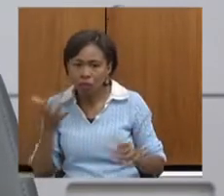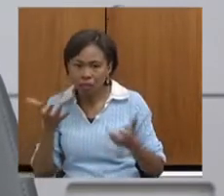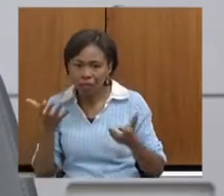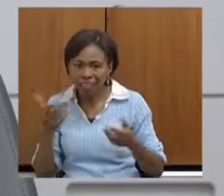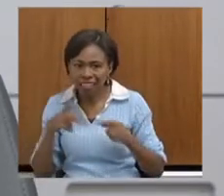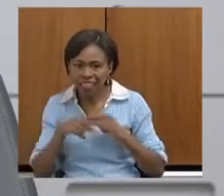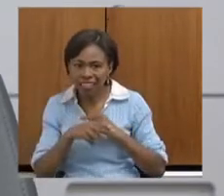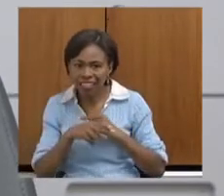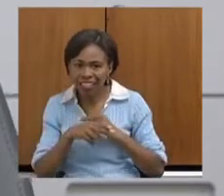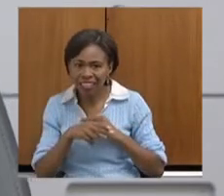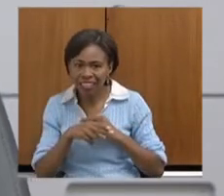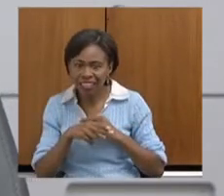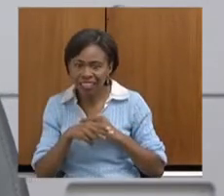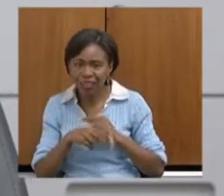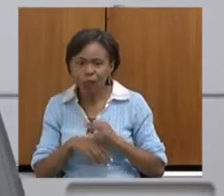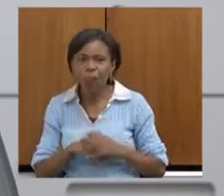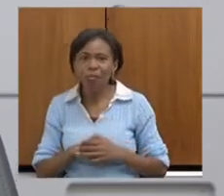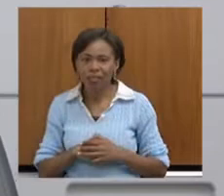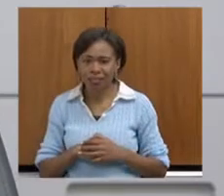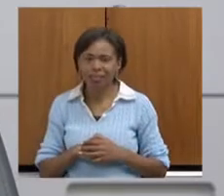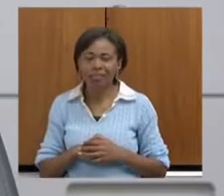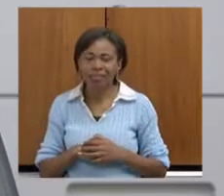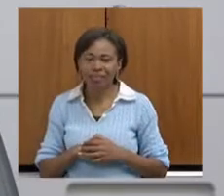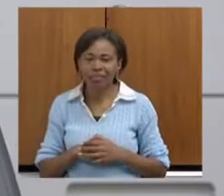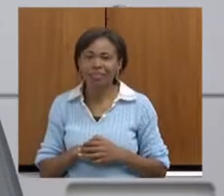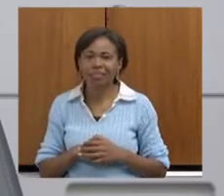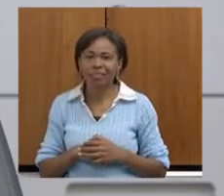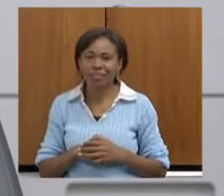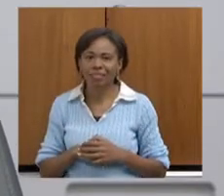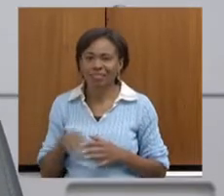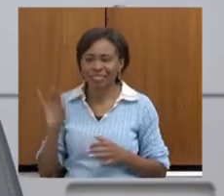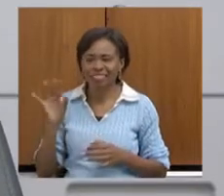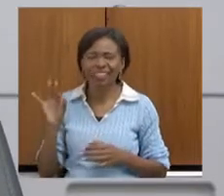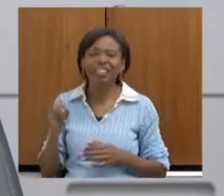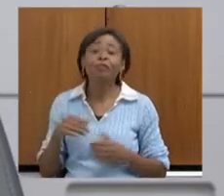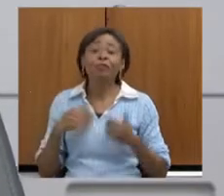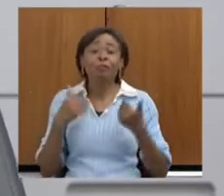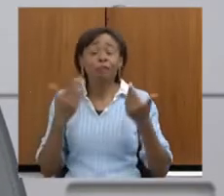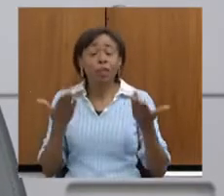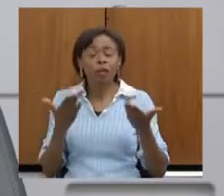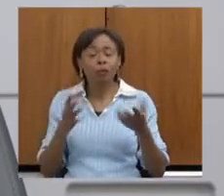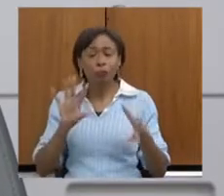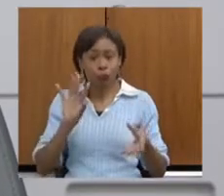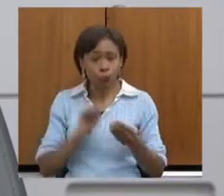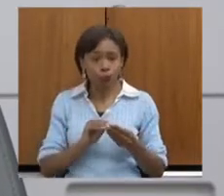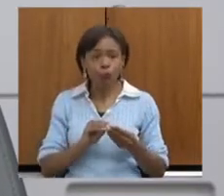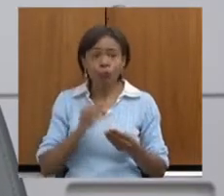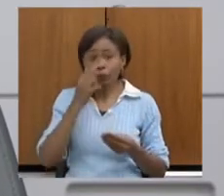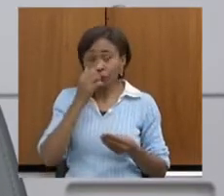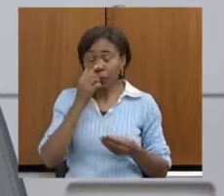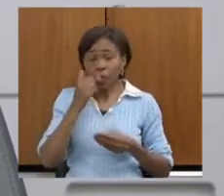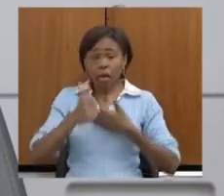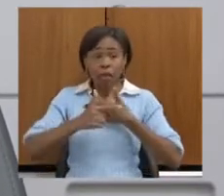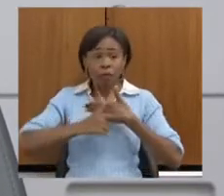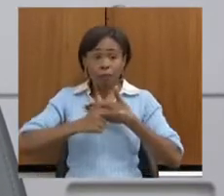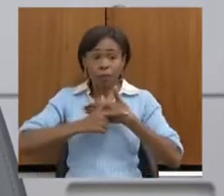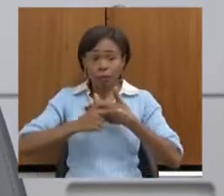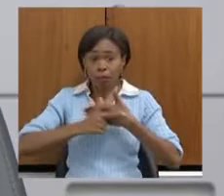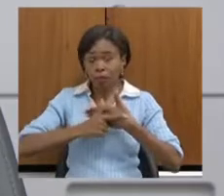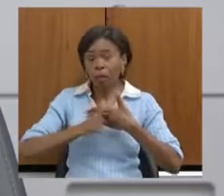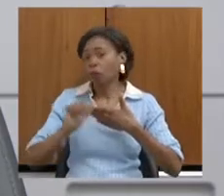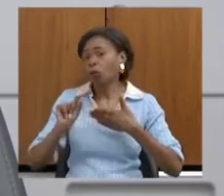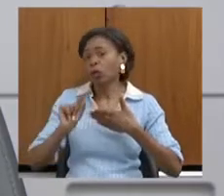tá Ah tá bom entretanto esse papel não confere a possibilidade